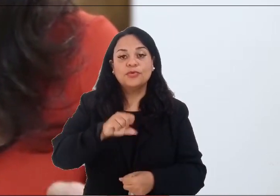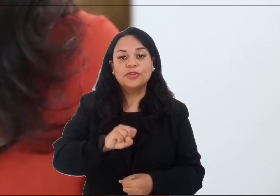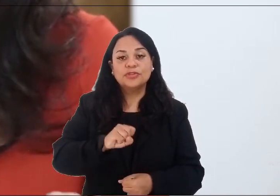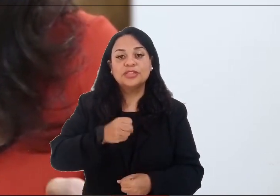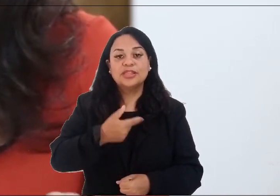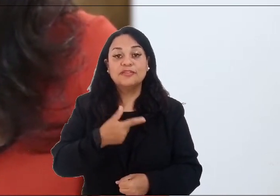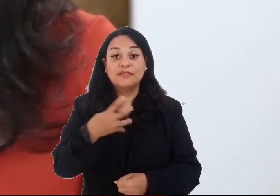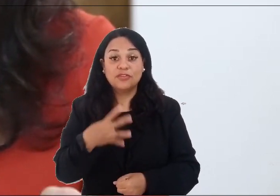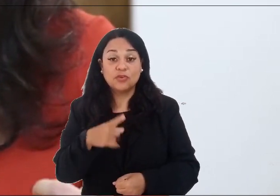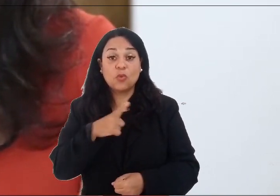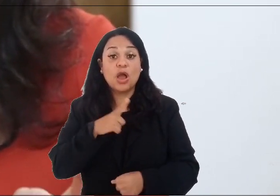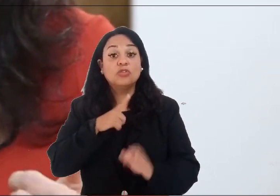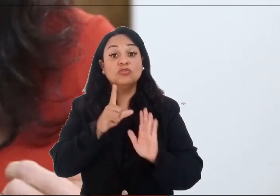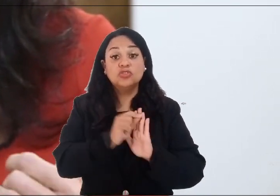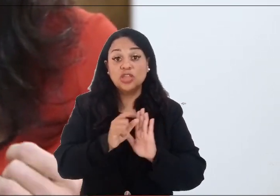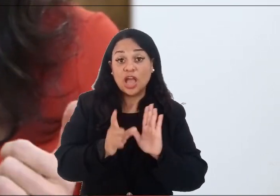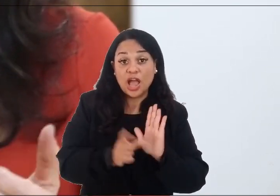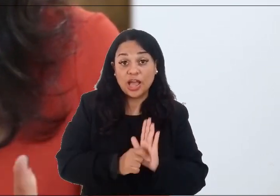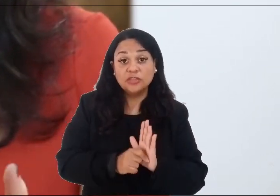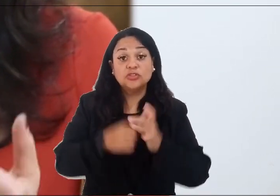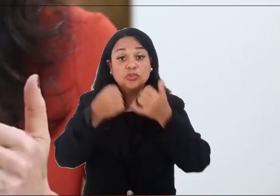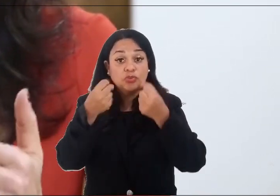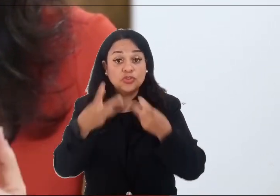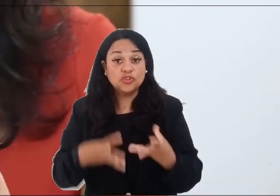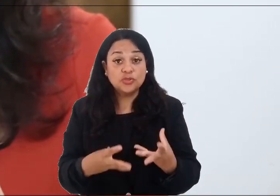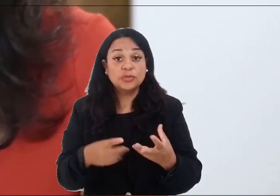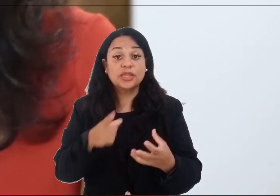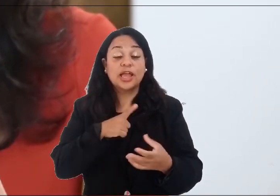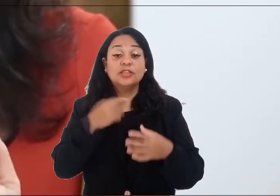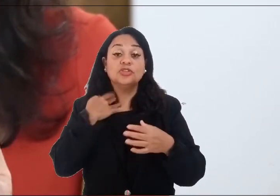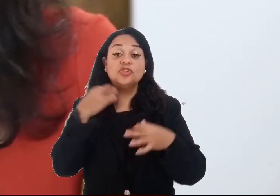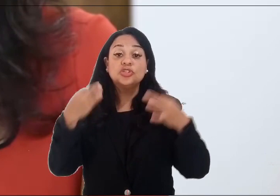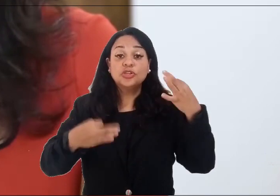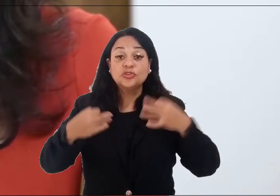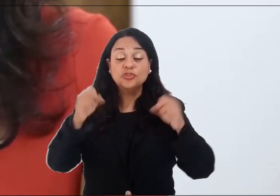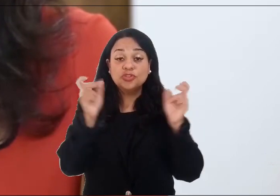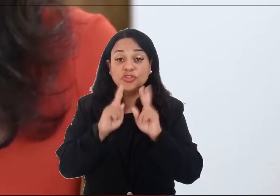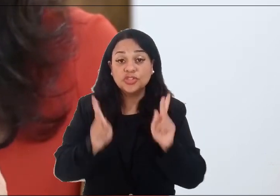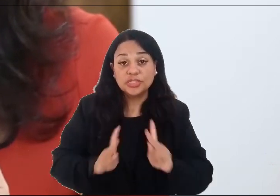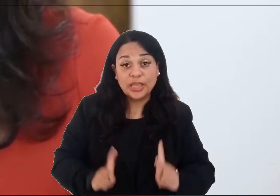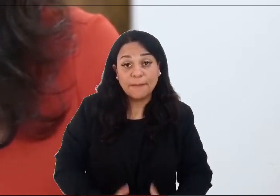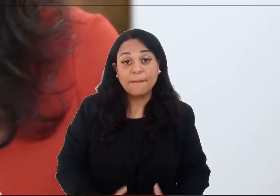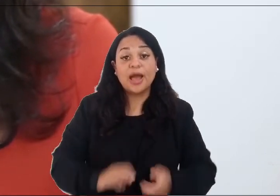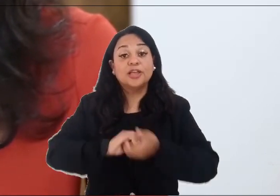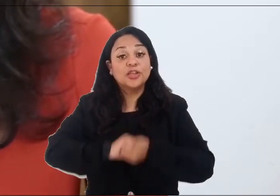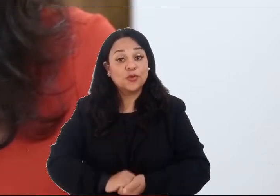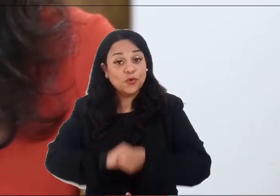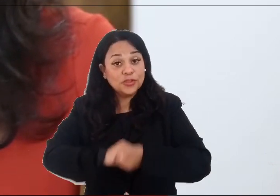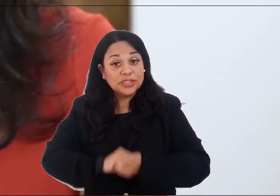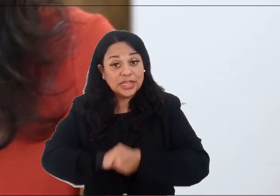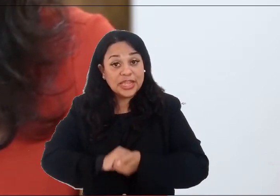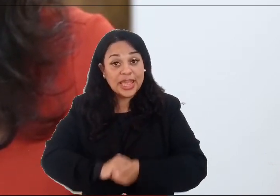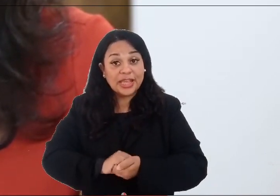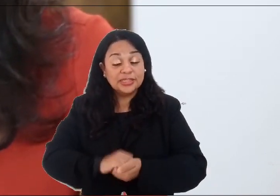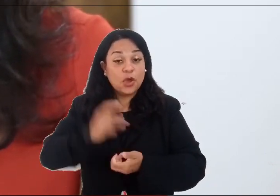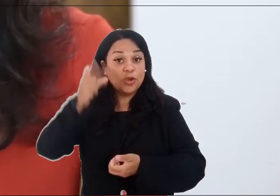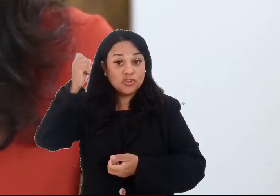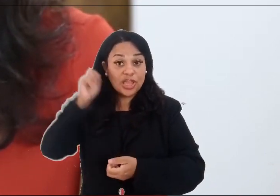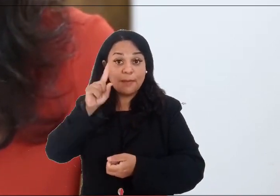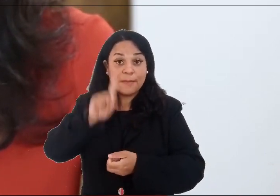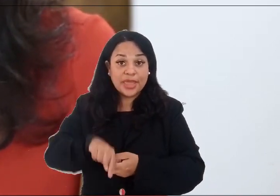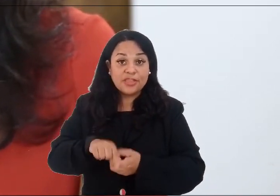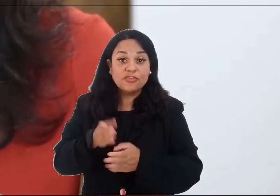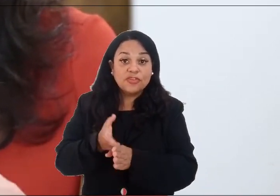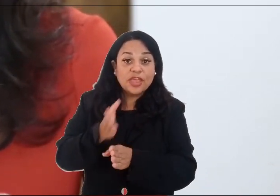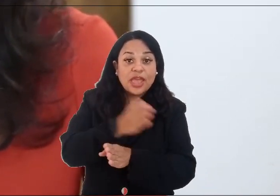tínhamos artigos que tratavam da conciliação, da justiça de paz e da arbitragem. E a conciliação era prévia obrigatória, ninguém